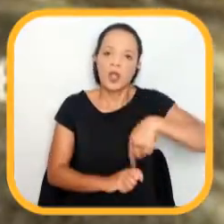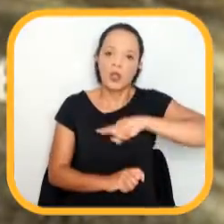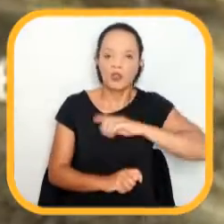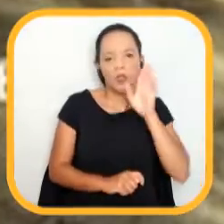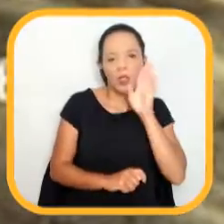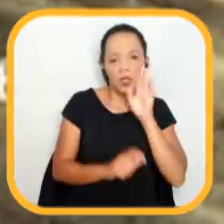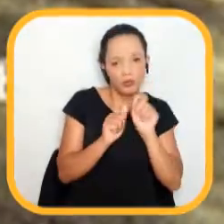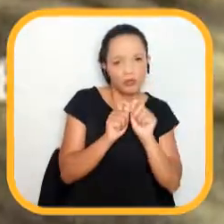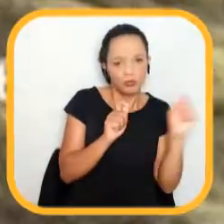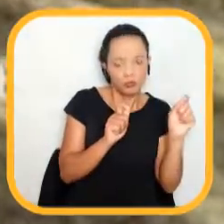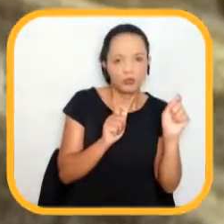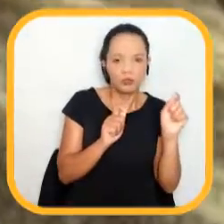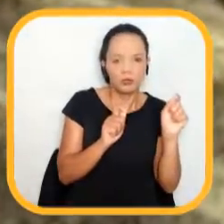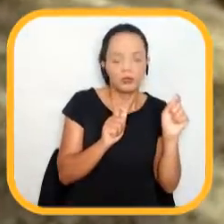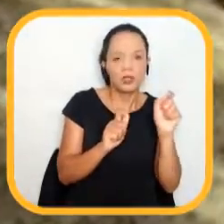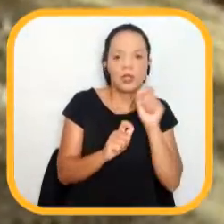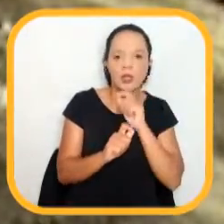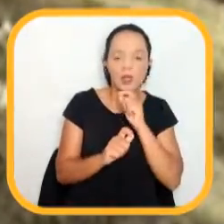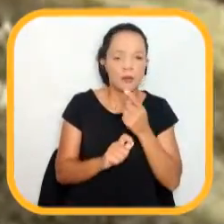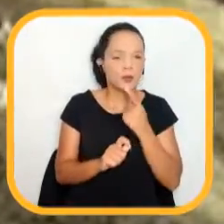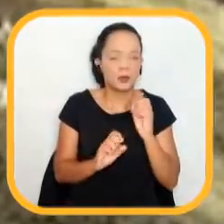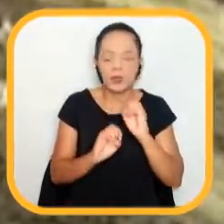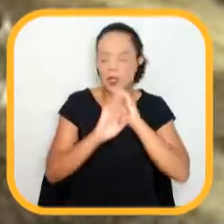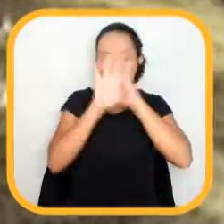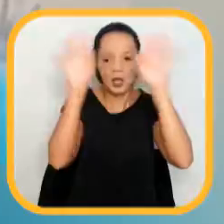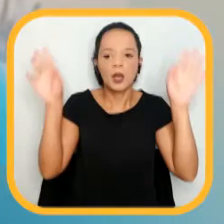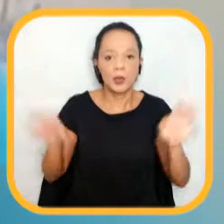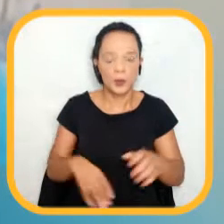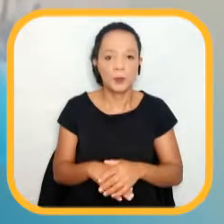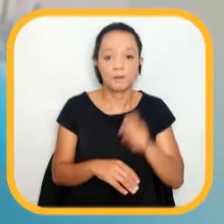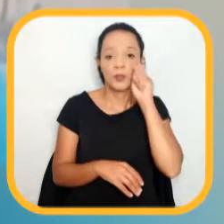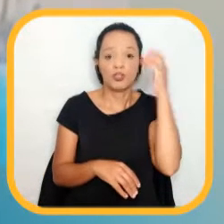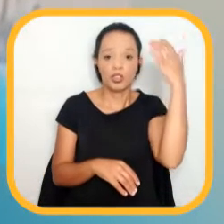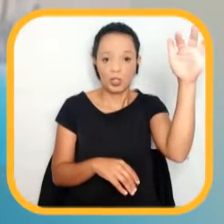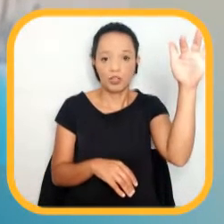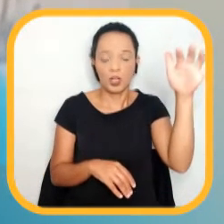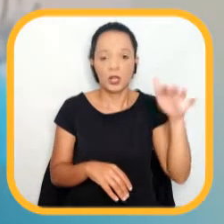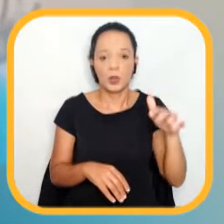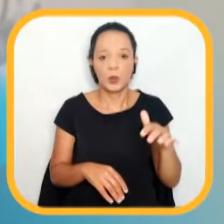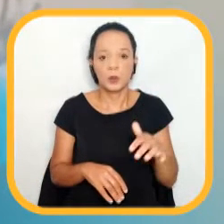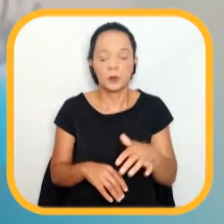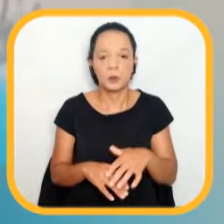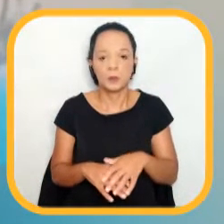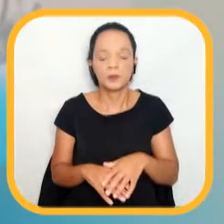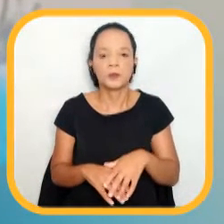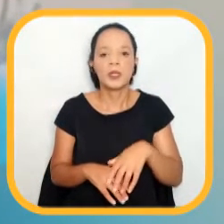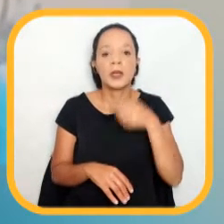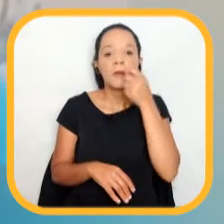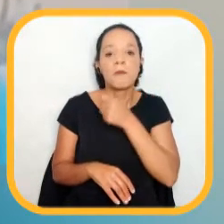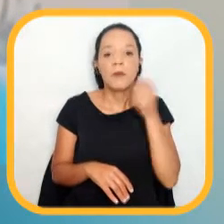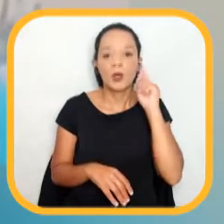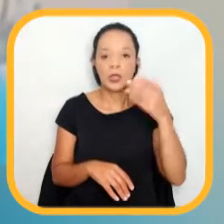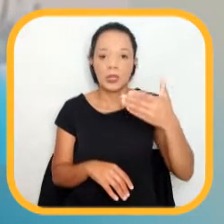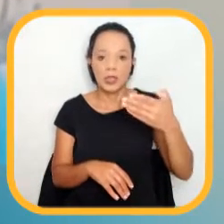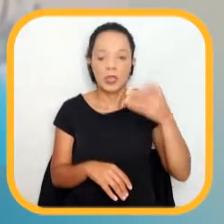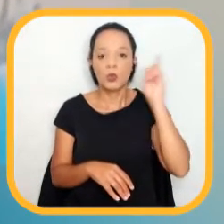já tínhamos assistido e que dá perfeitamente para constatar que lá fora, principalmente no dia 17 de maio,